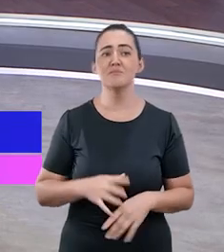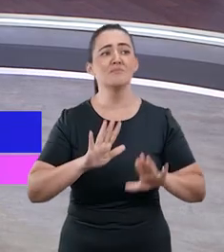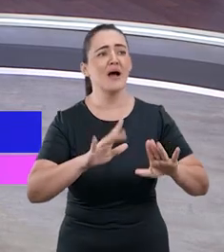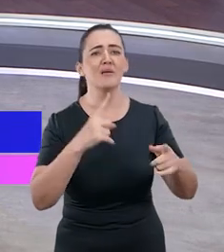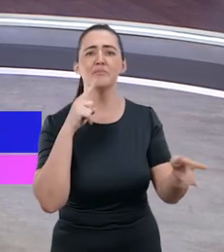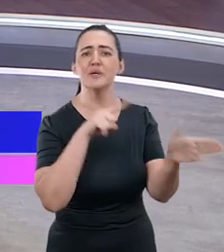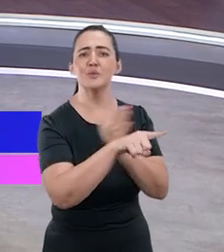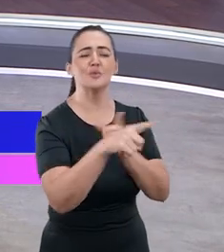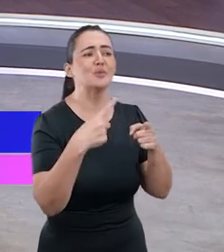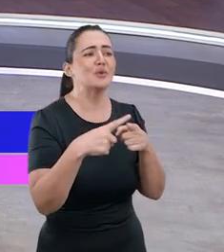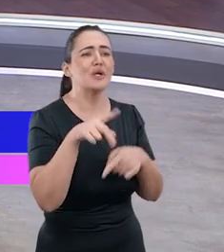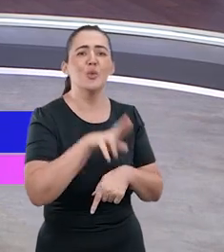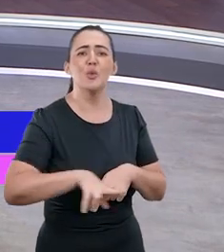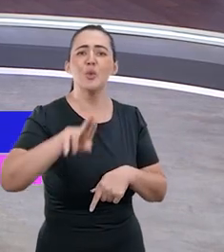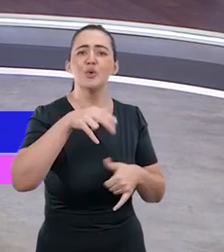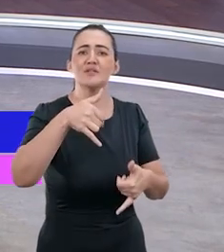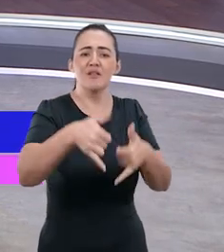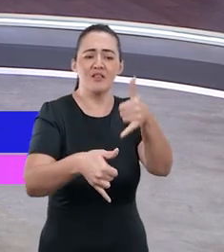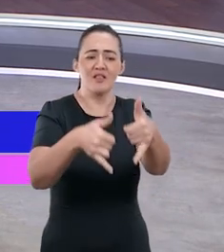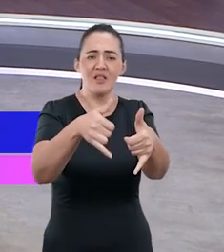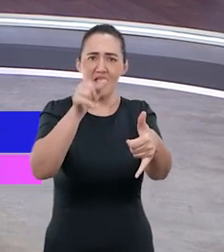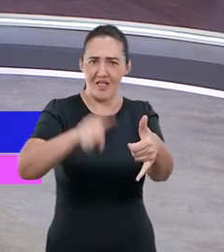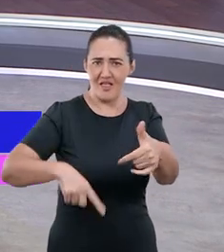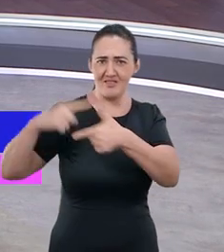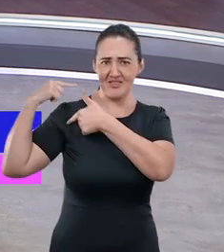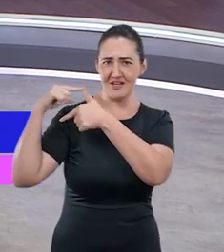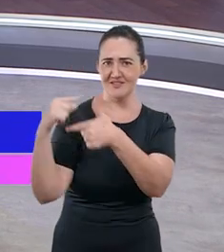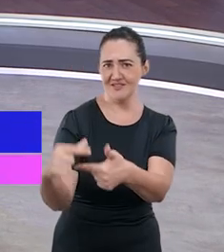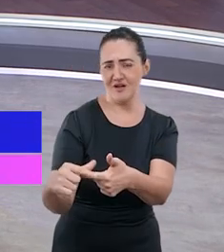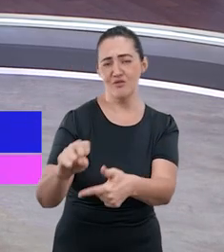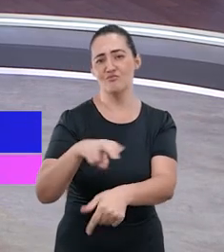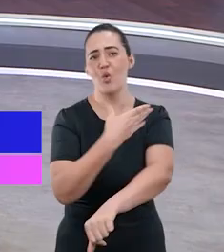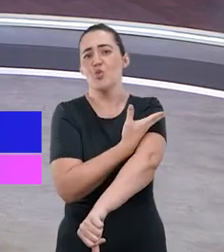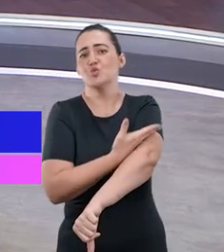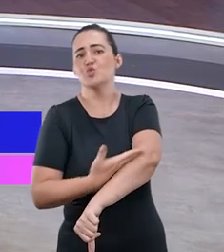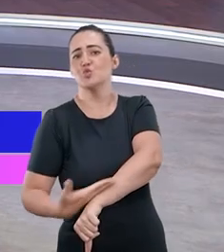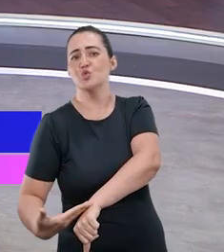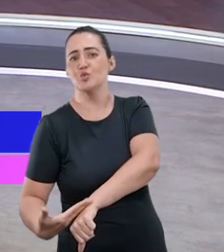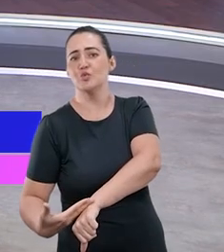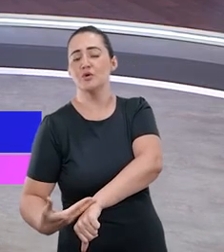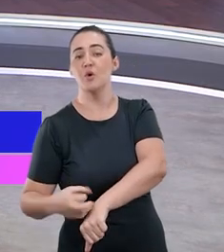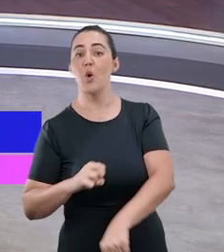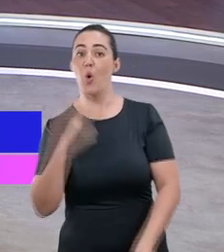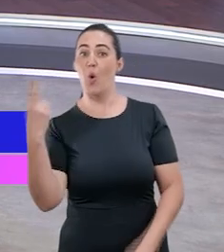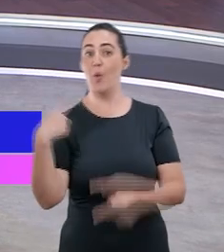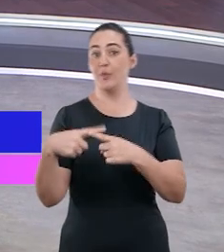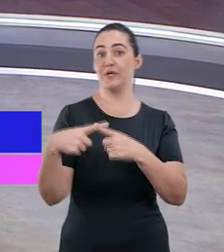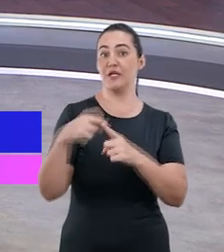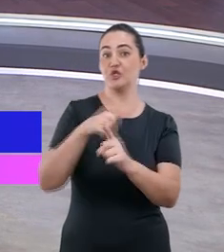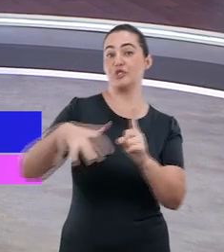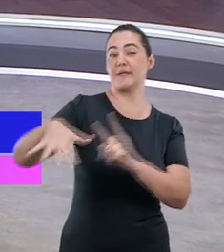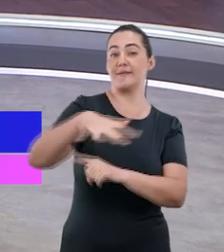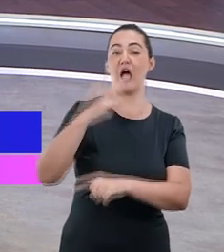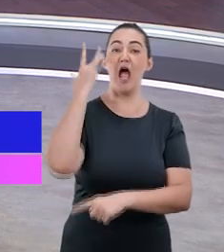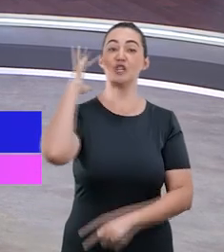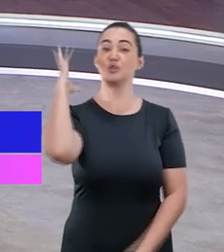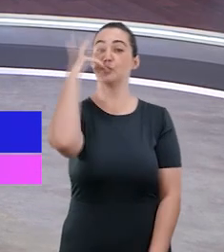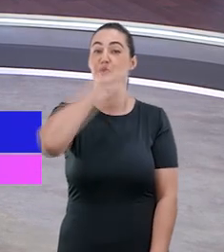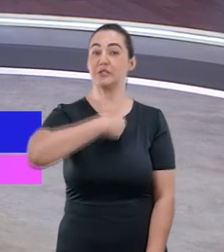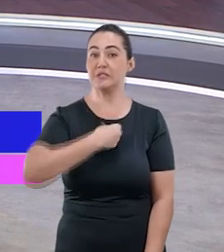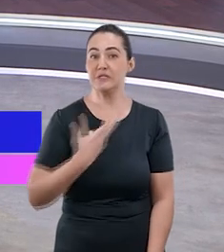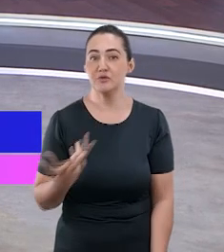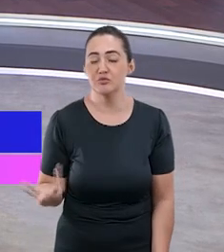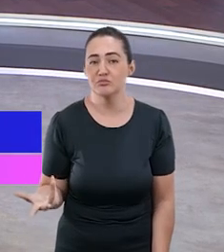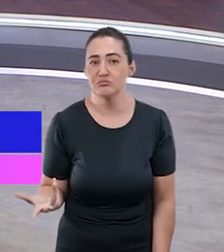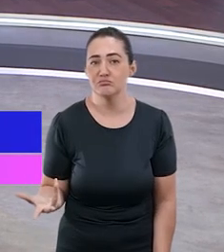porque é uma tradição, usam porque é um costume, usam porque é uma expectativa social, embora não se